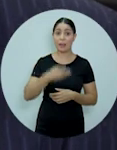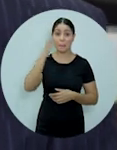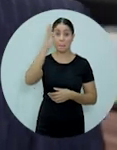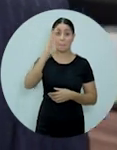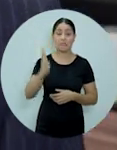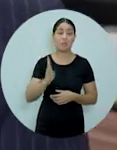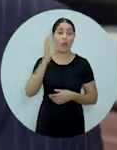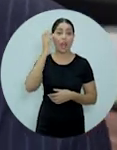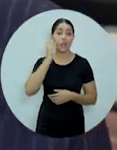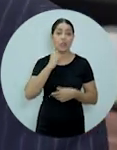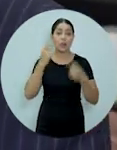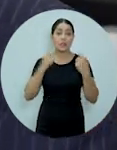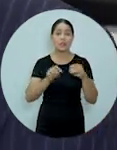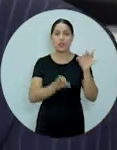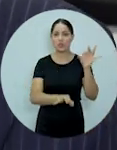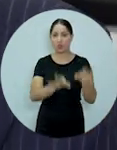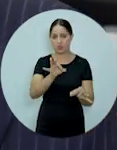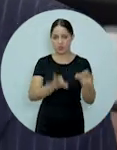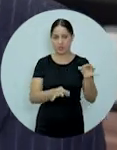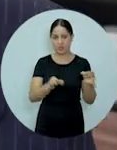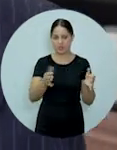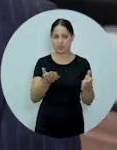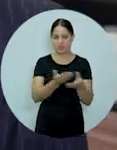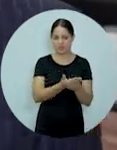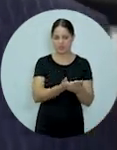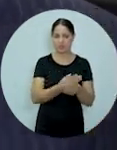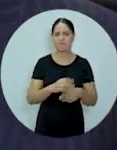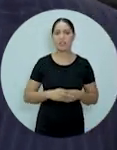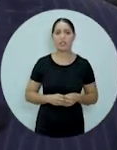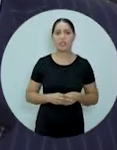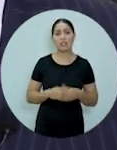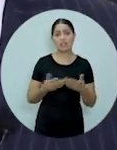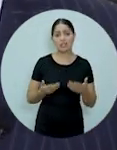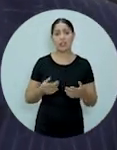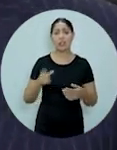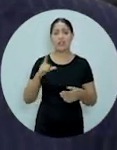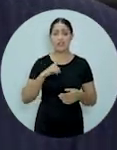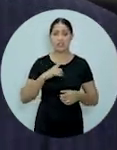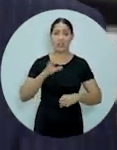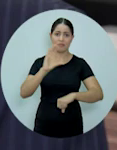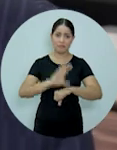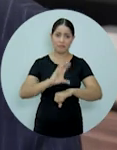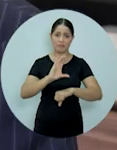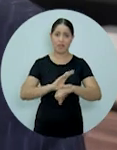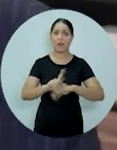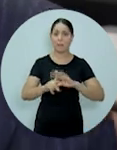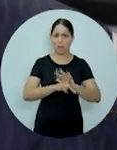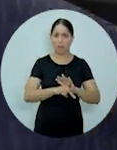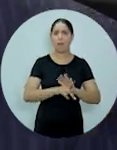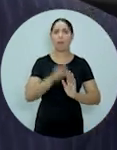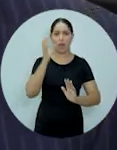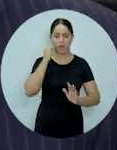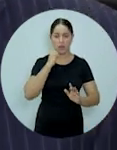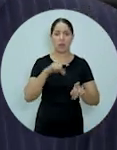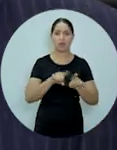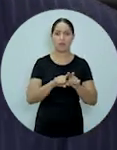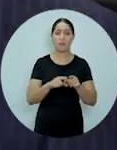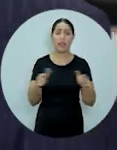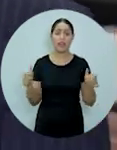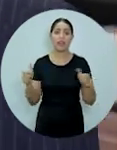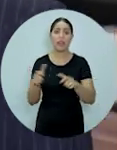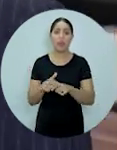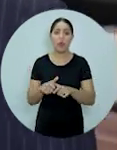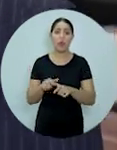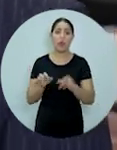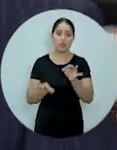Brasil só pode ser feita no judiciário. Nas capitais tem os juizados próprios, no interior é o juizado da comarca